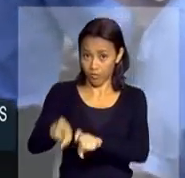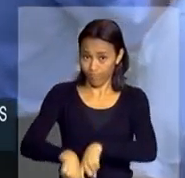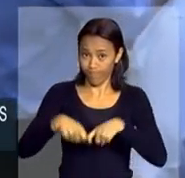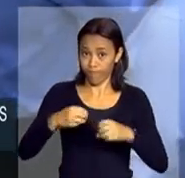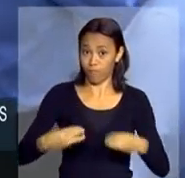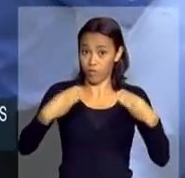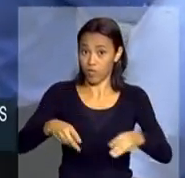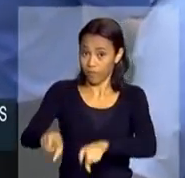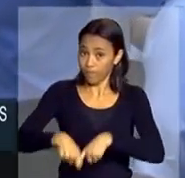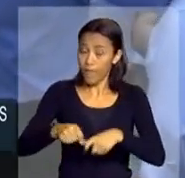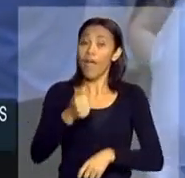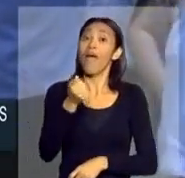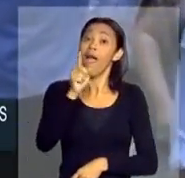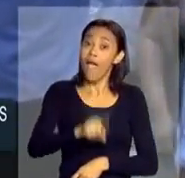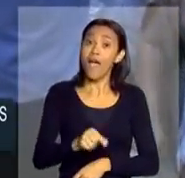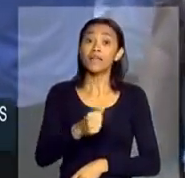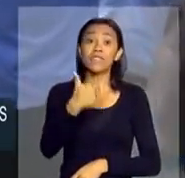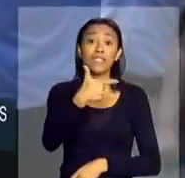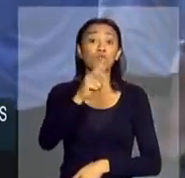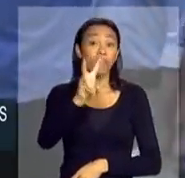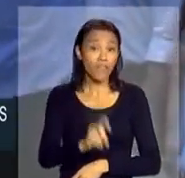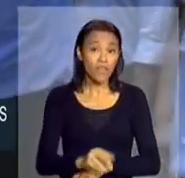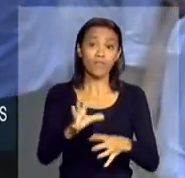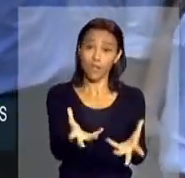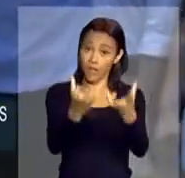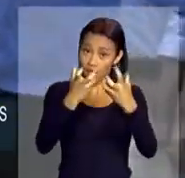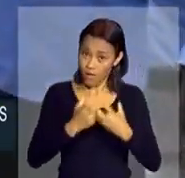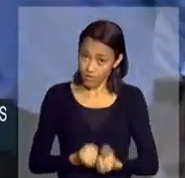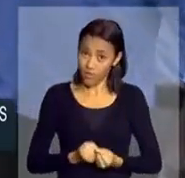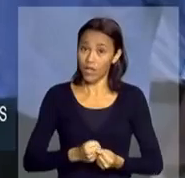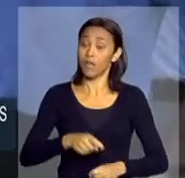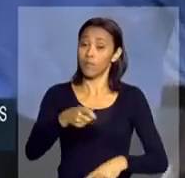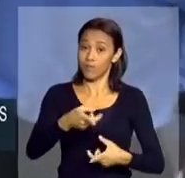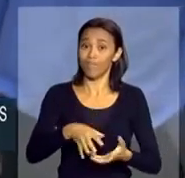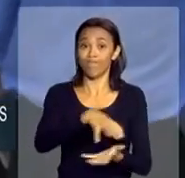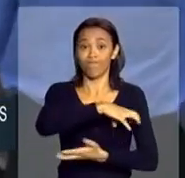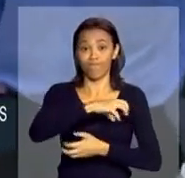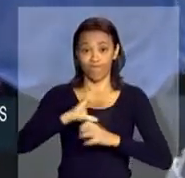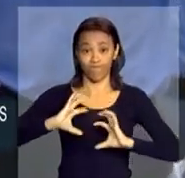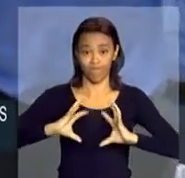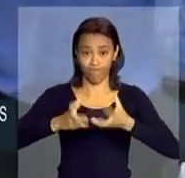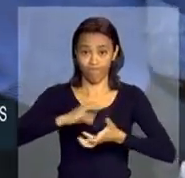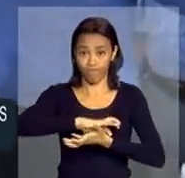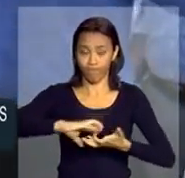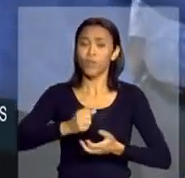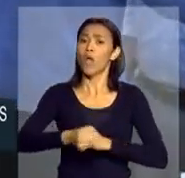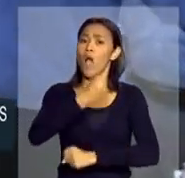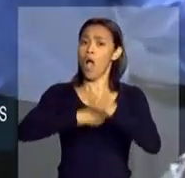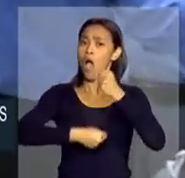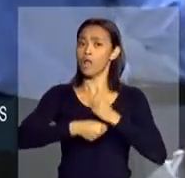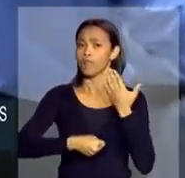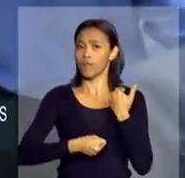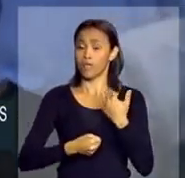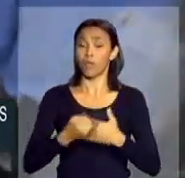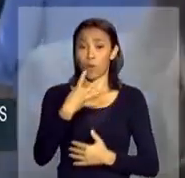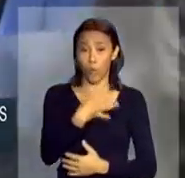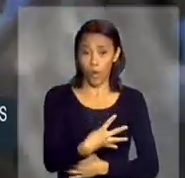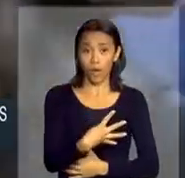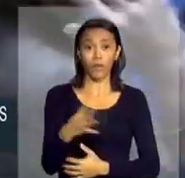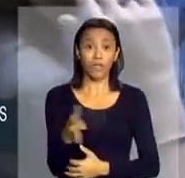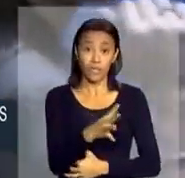as retroescavadeiras, que o estado da Paraíba recebe retroescavadeiras do PAC 2. No ano passado, já 42 municípios